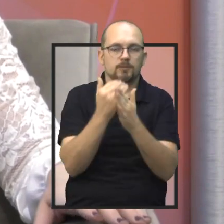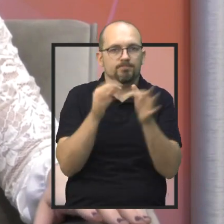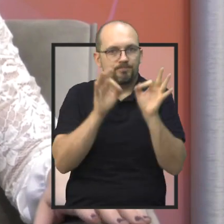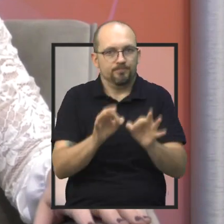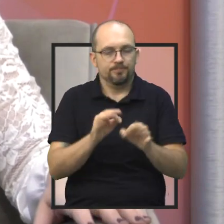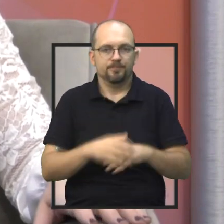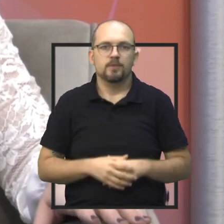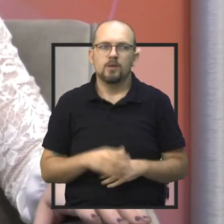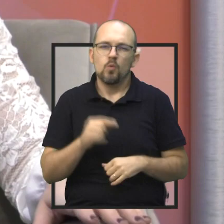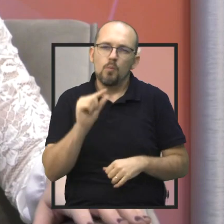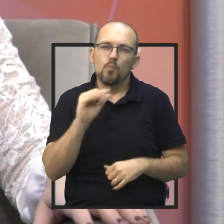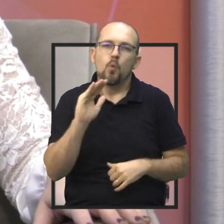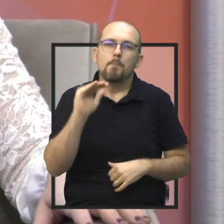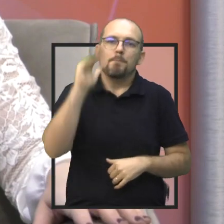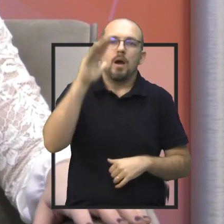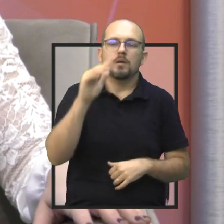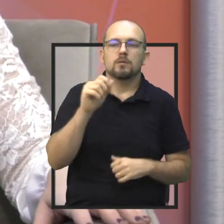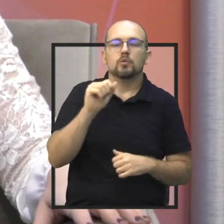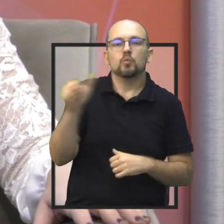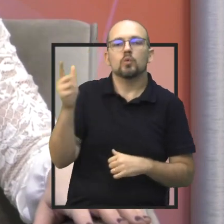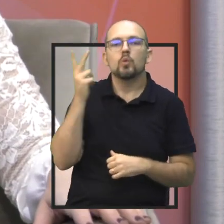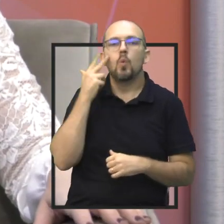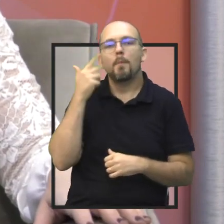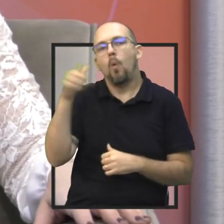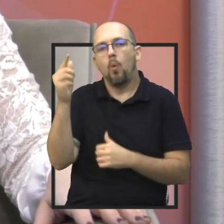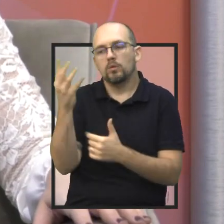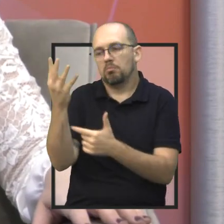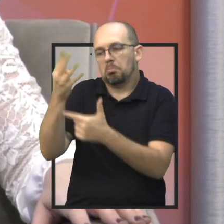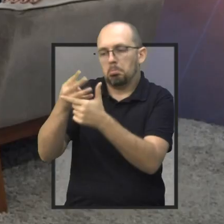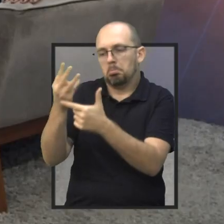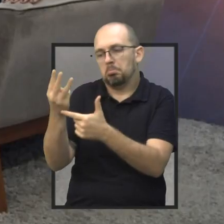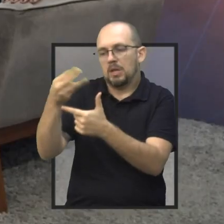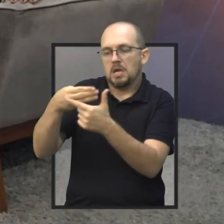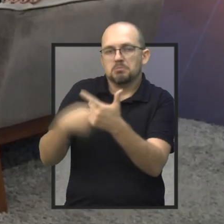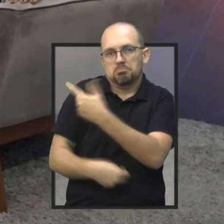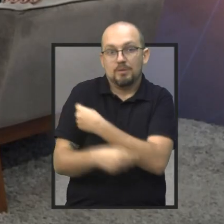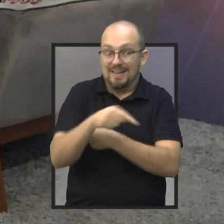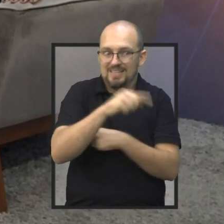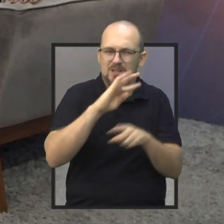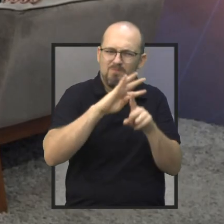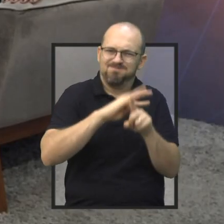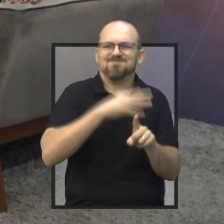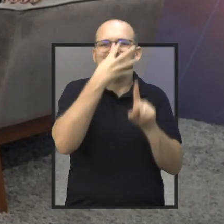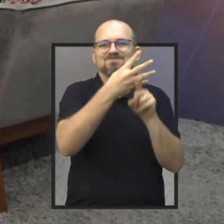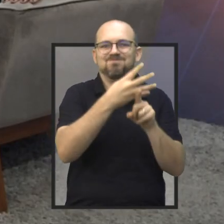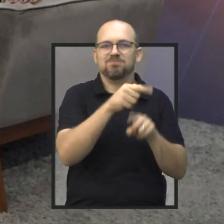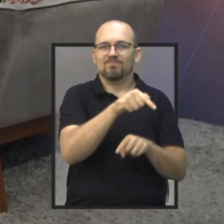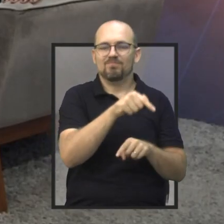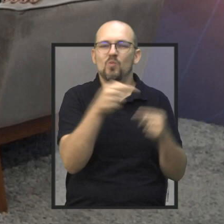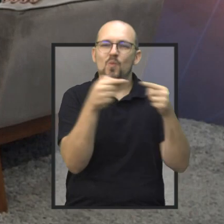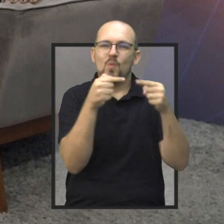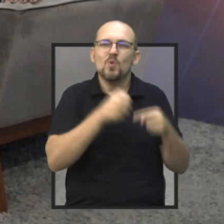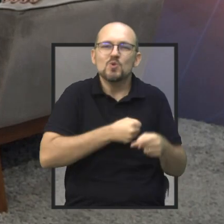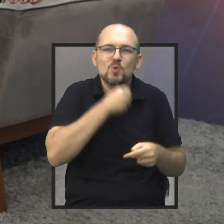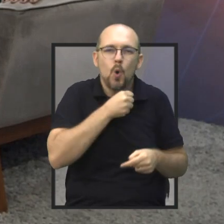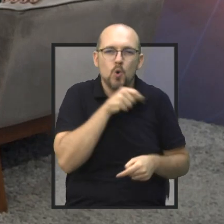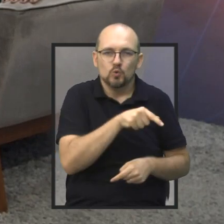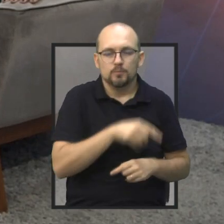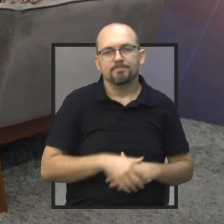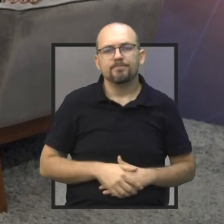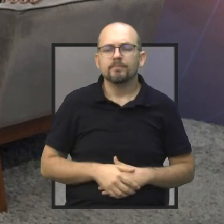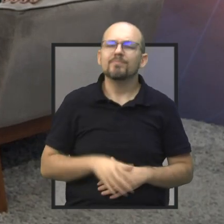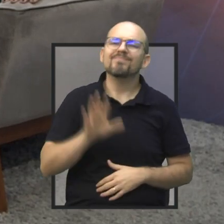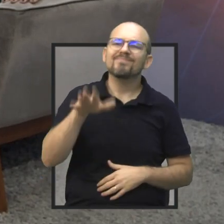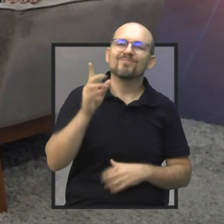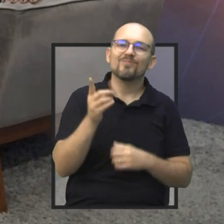mais efetiva, um pouco mais efetiva do que a quadrivalente e a trivalente. Doutora, uma outra dúvida que sempre surge, inclusive surgiu